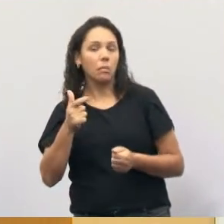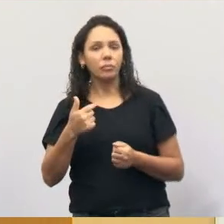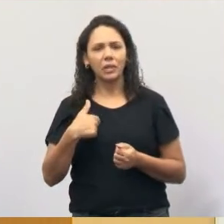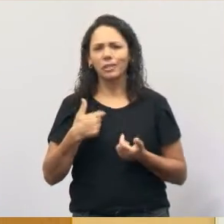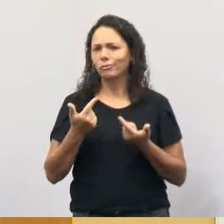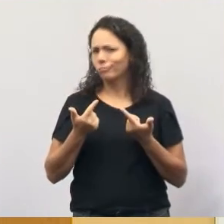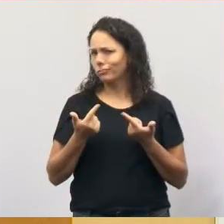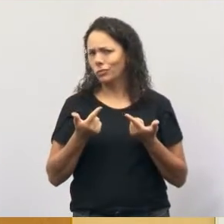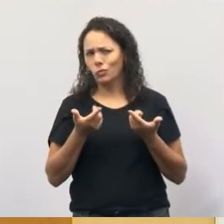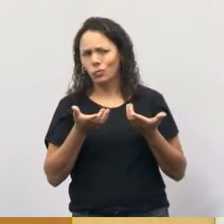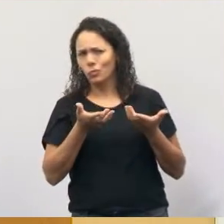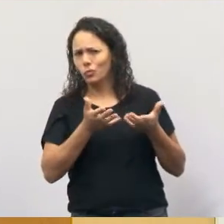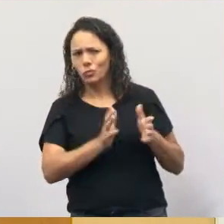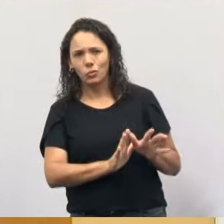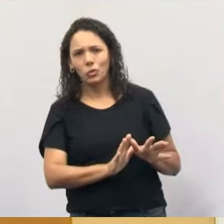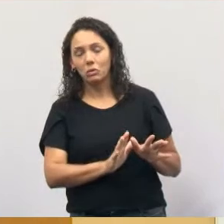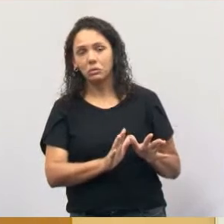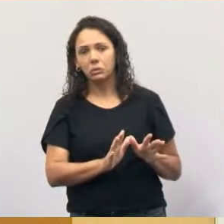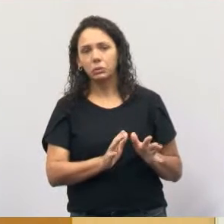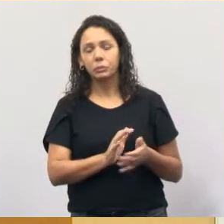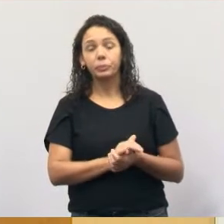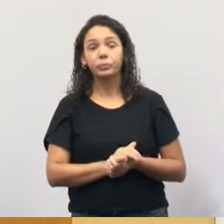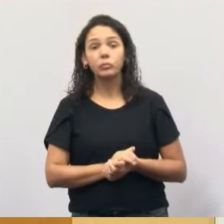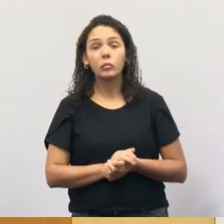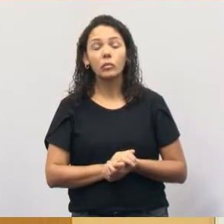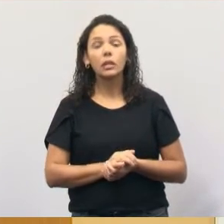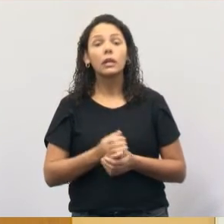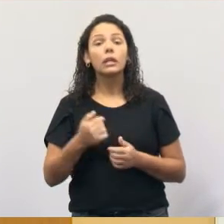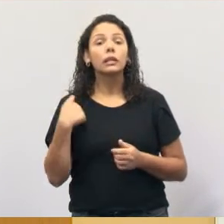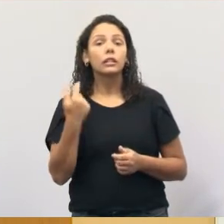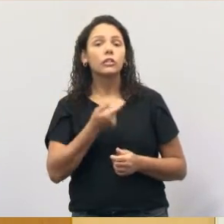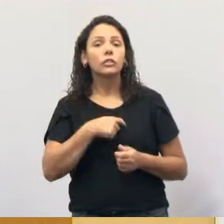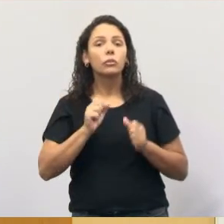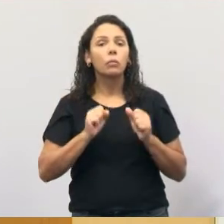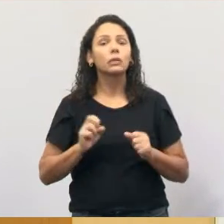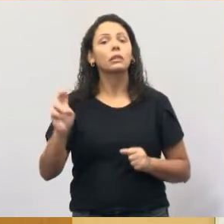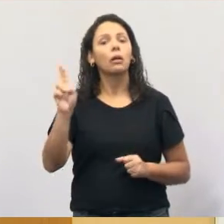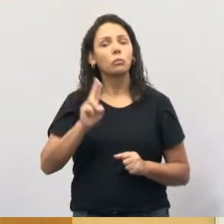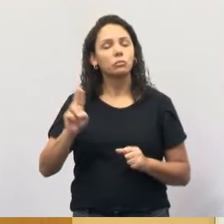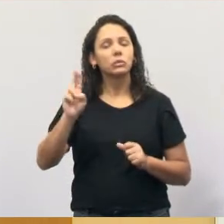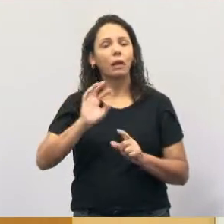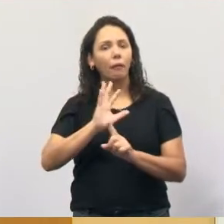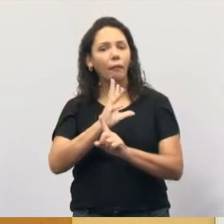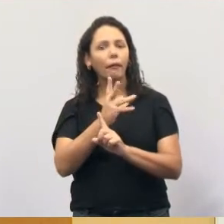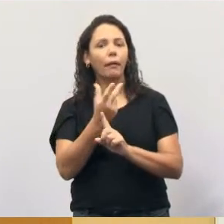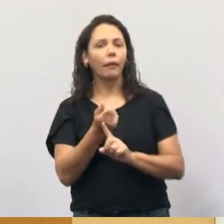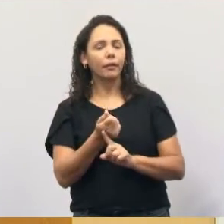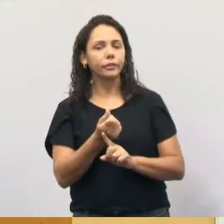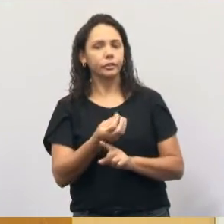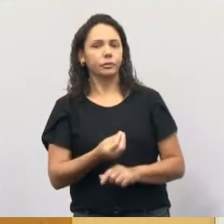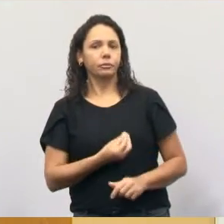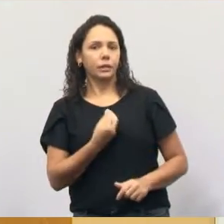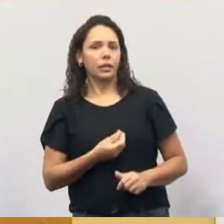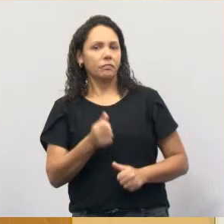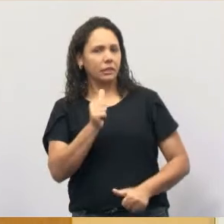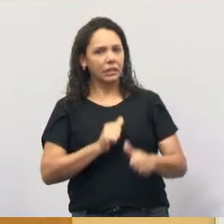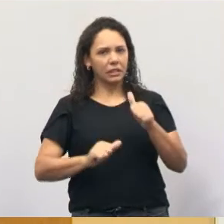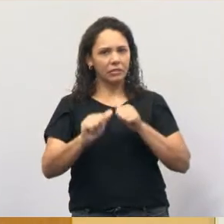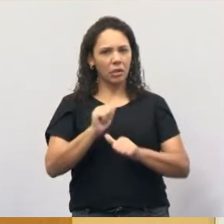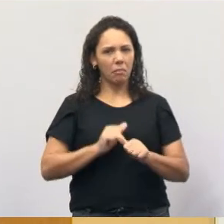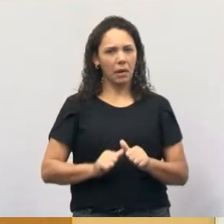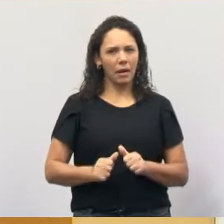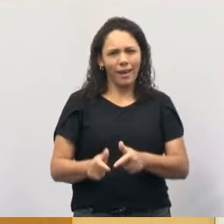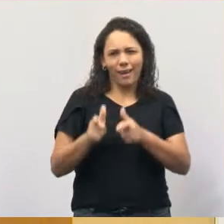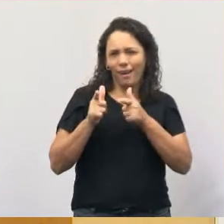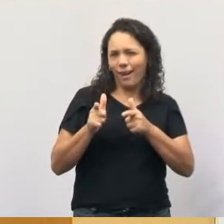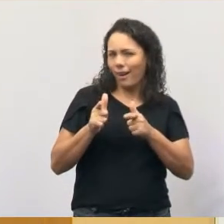possa transformar a sua vida, que a gente não precise de arma para se mostrar um cidadão lindo, um cidadão